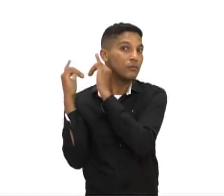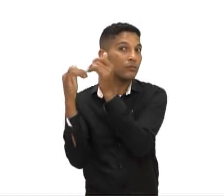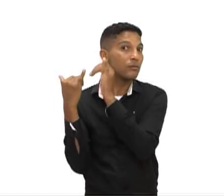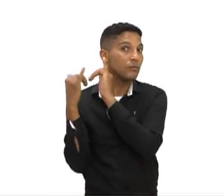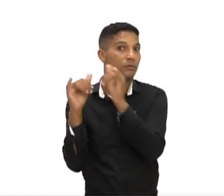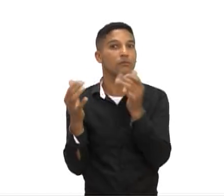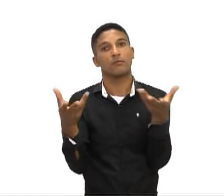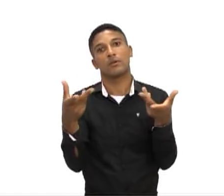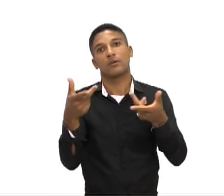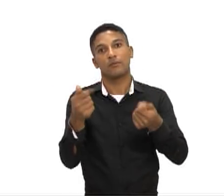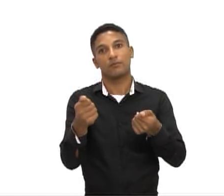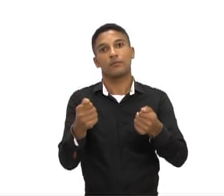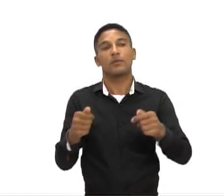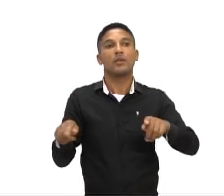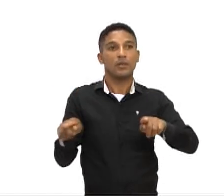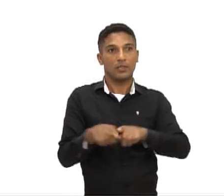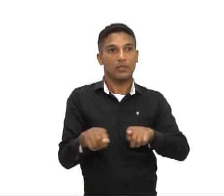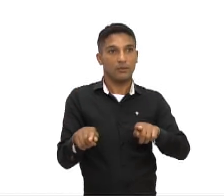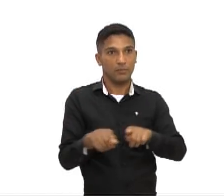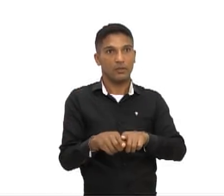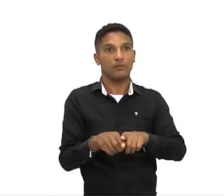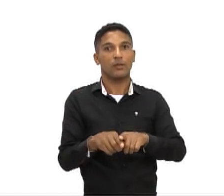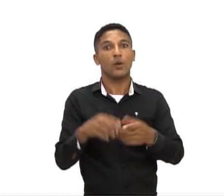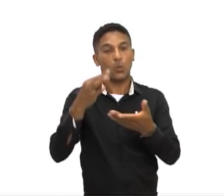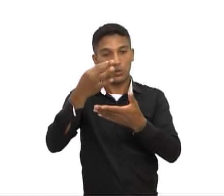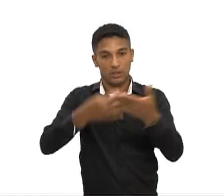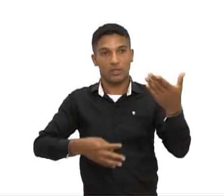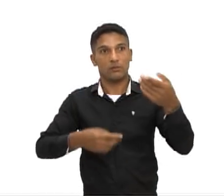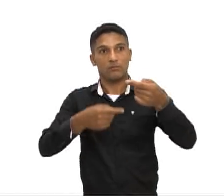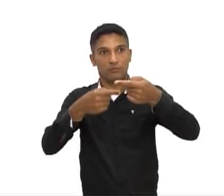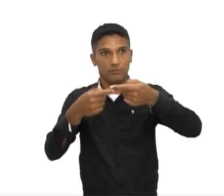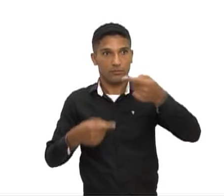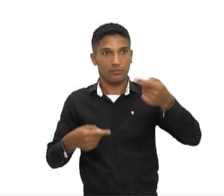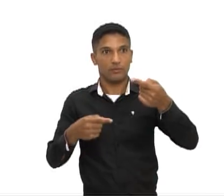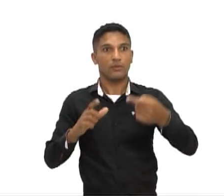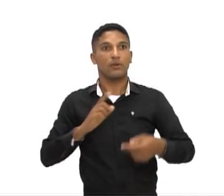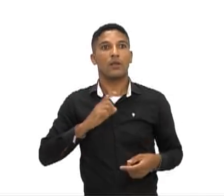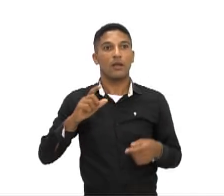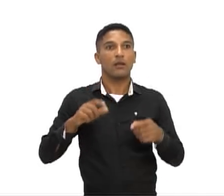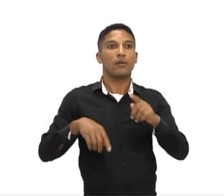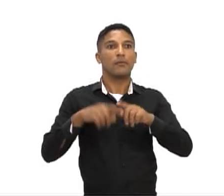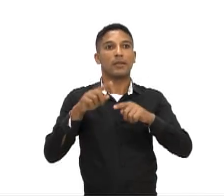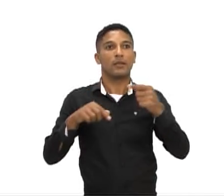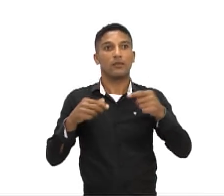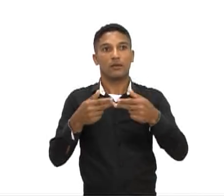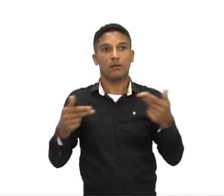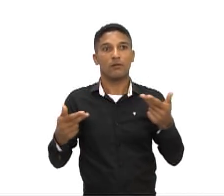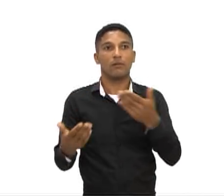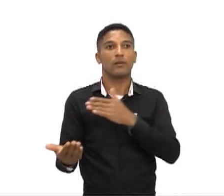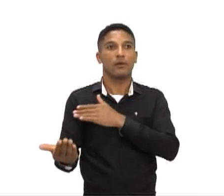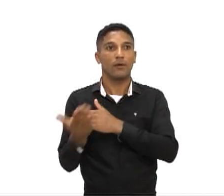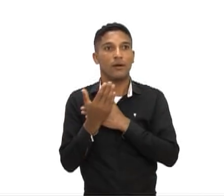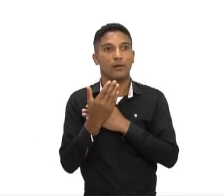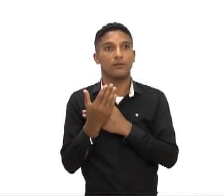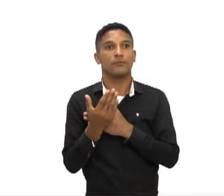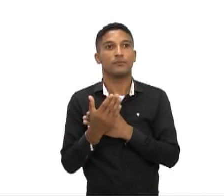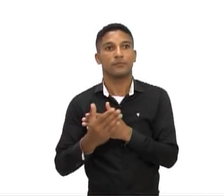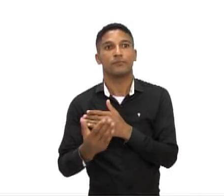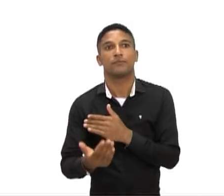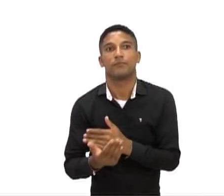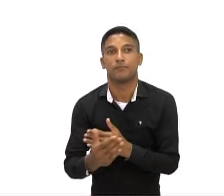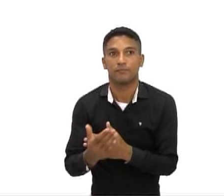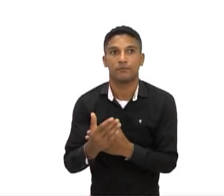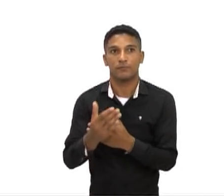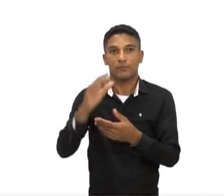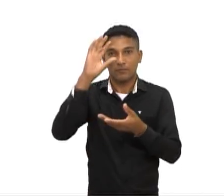gráfico diverso. Vamos identificar a finalidade de textos de diferentes gêneros. Rever o conceito de sinestesia,